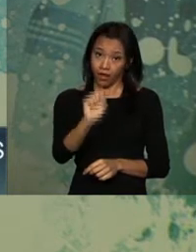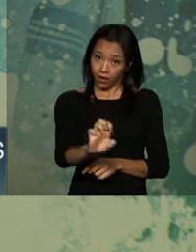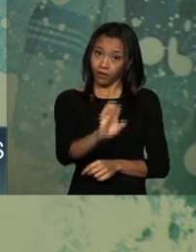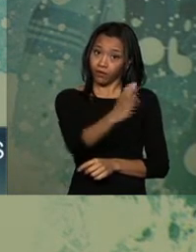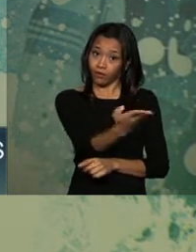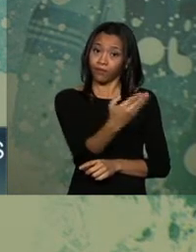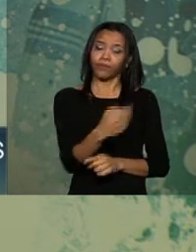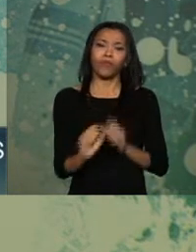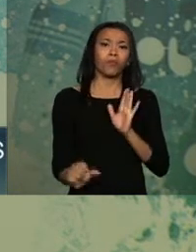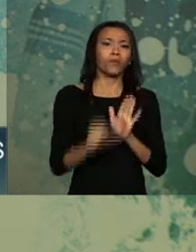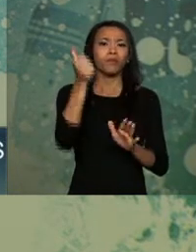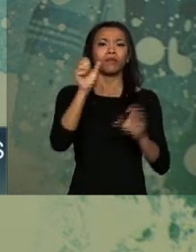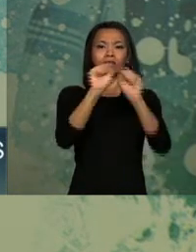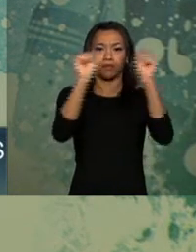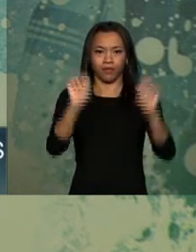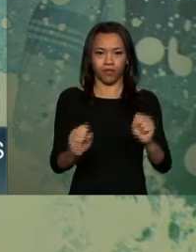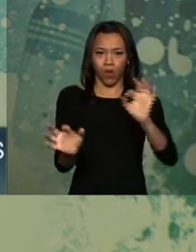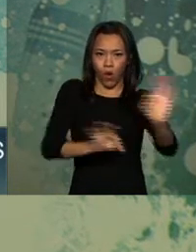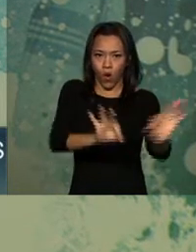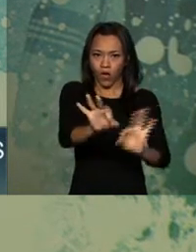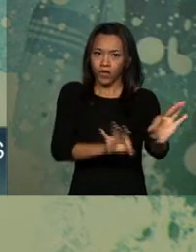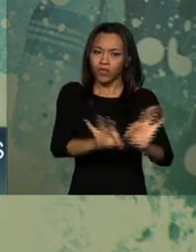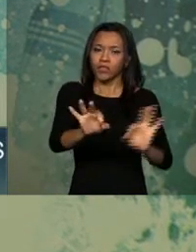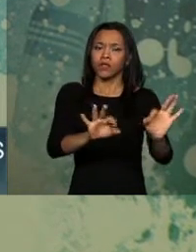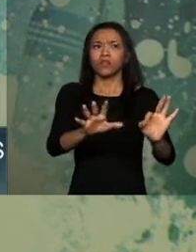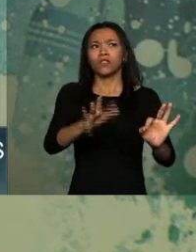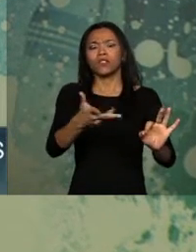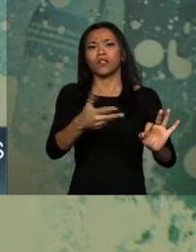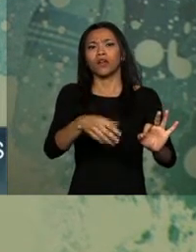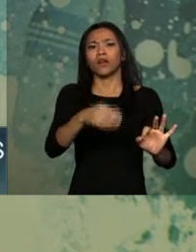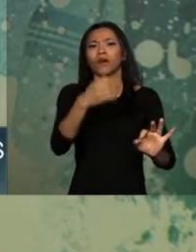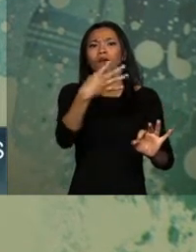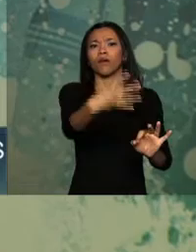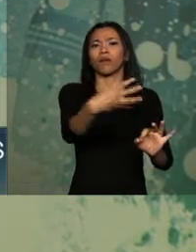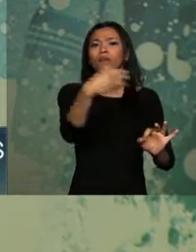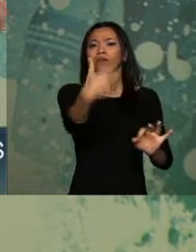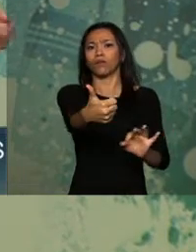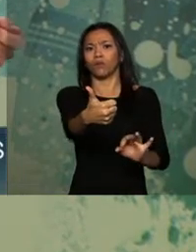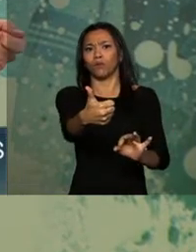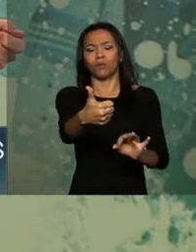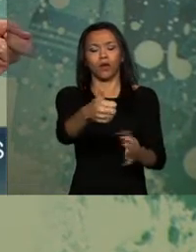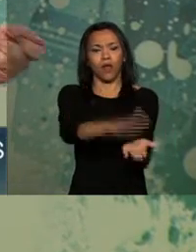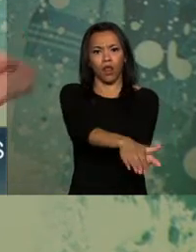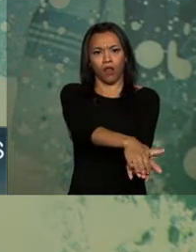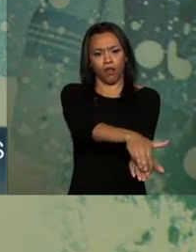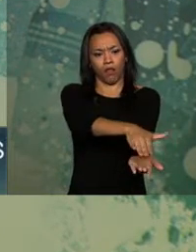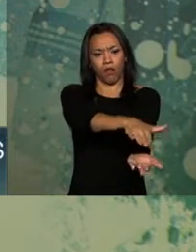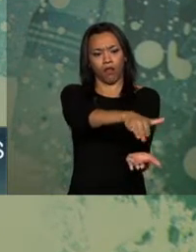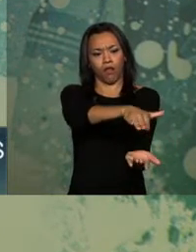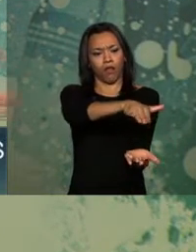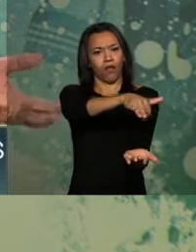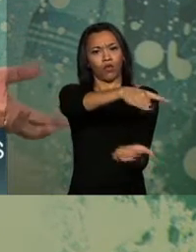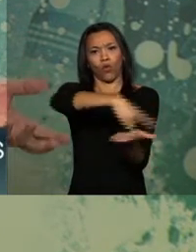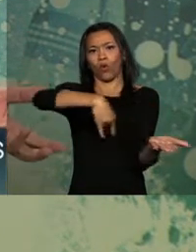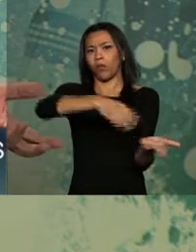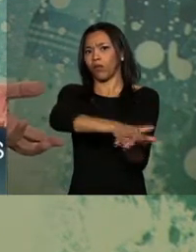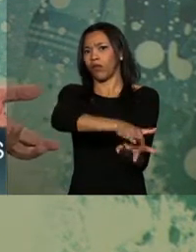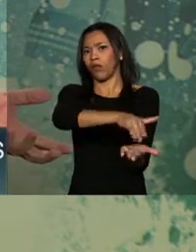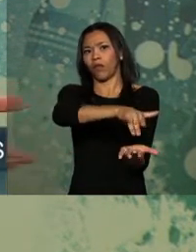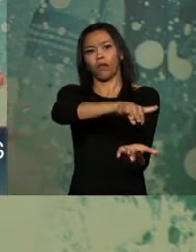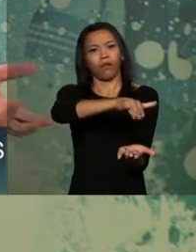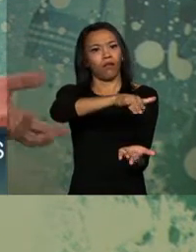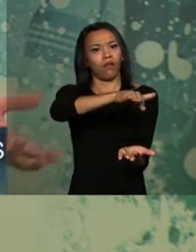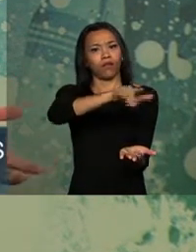ideia, tinha cerca de 41 telas de entrega de documento na junta comercial. Já não dá para ser